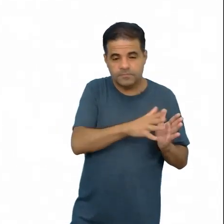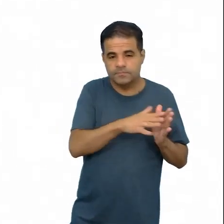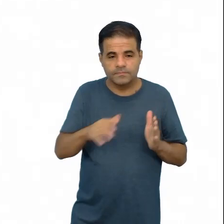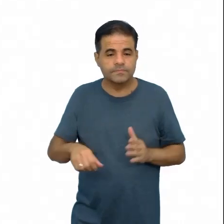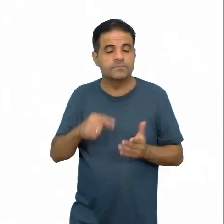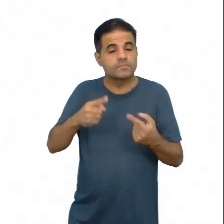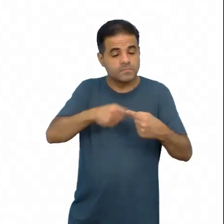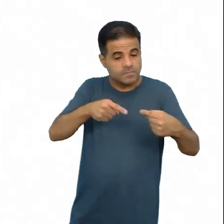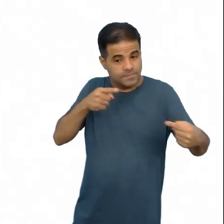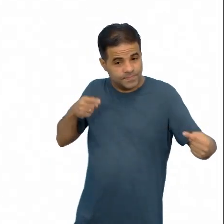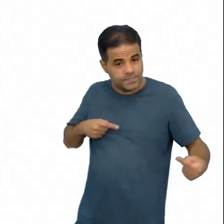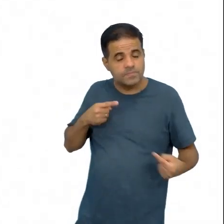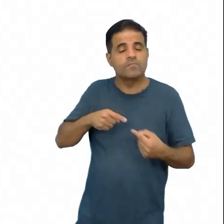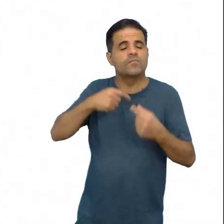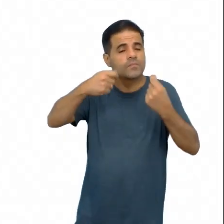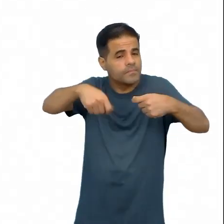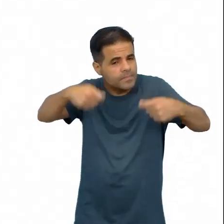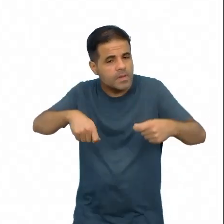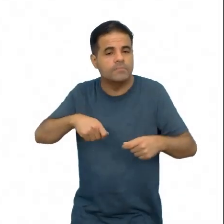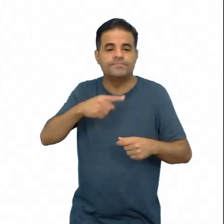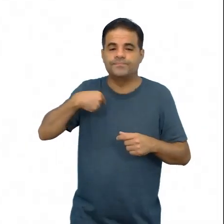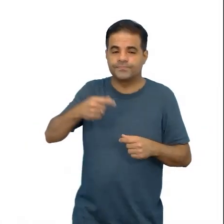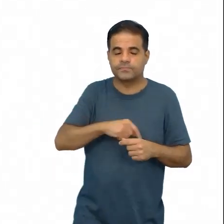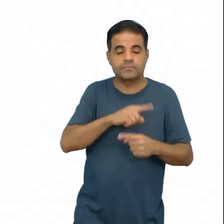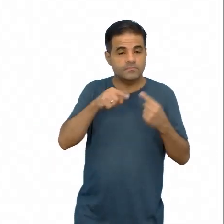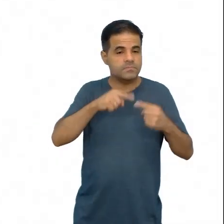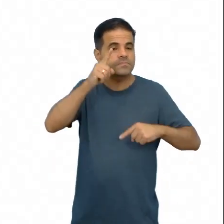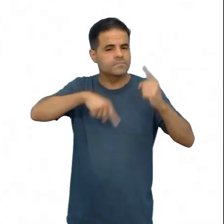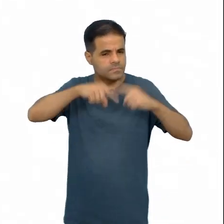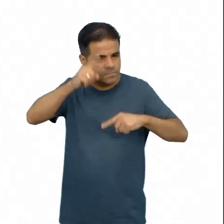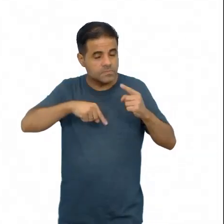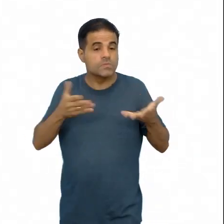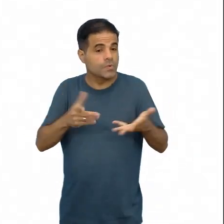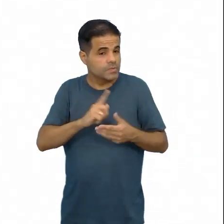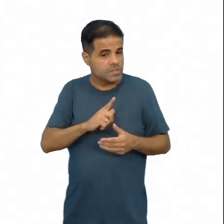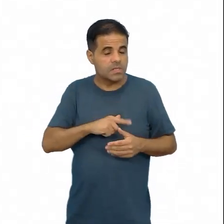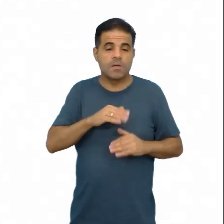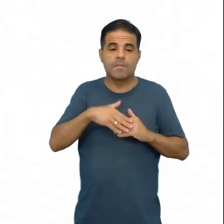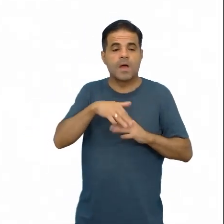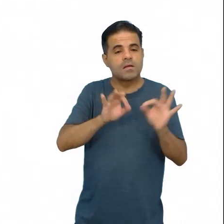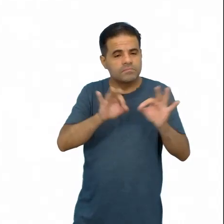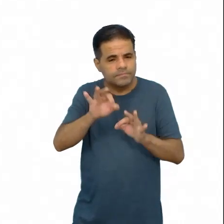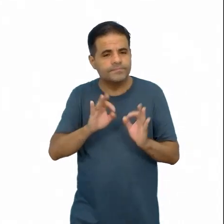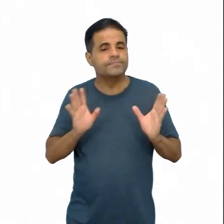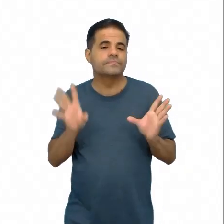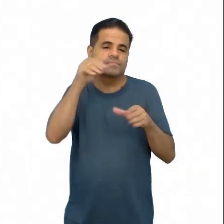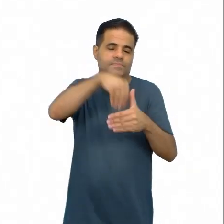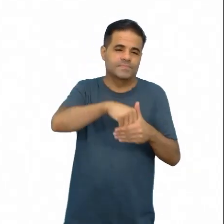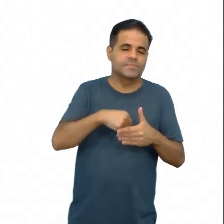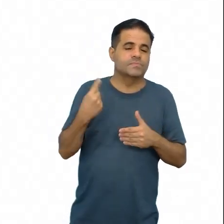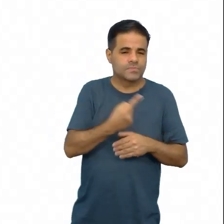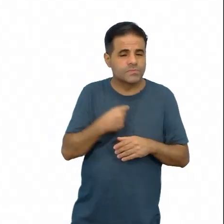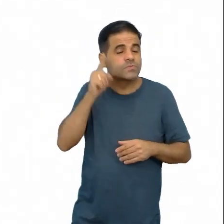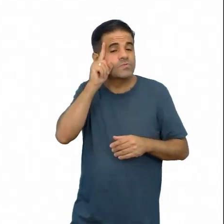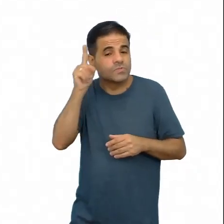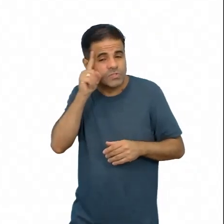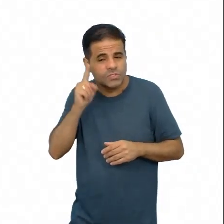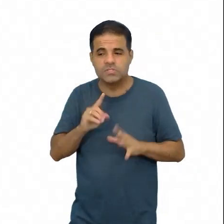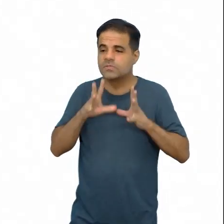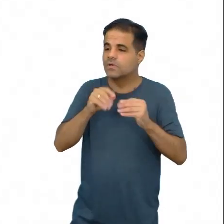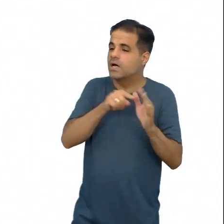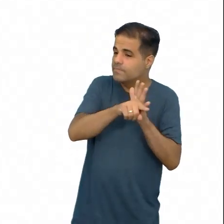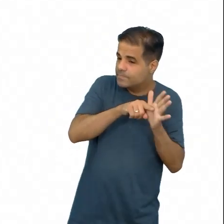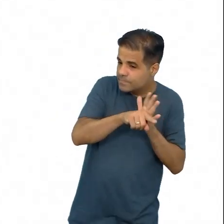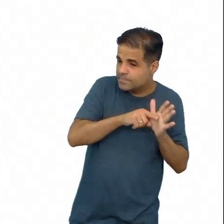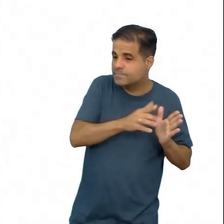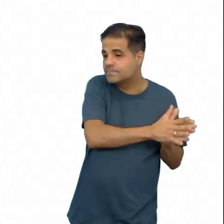das apostilas. Então, nós temos que, com esses nossos novos materiais que nós temos hoje, a geometria está mais inserida no nosso dia a dia, mais